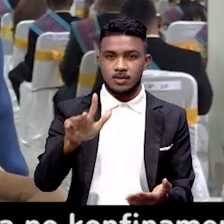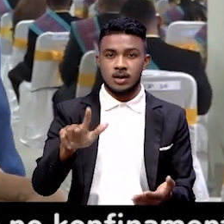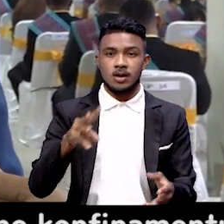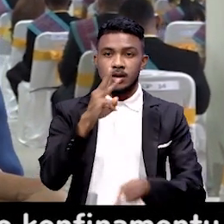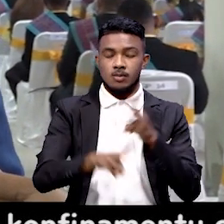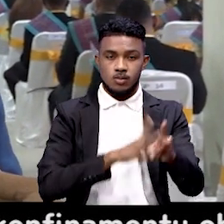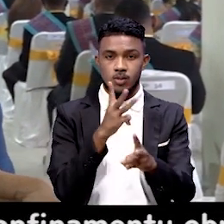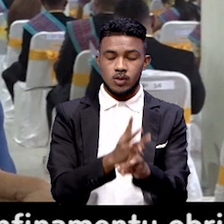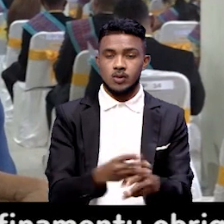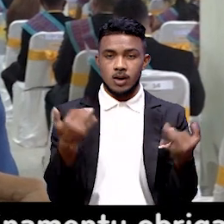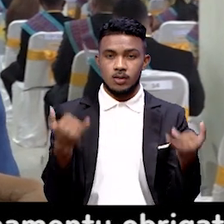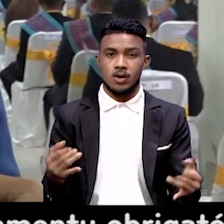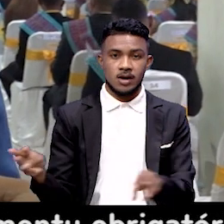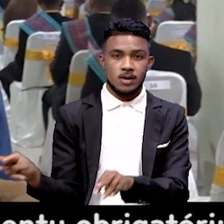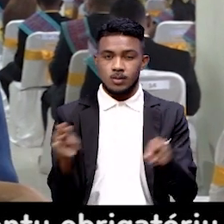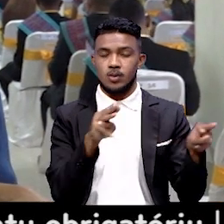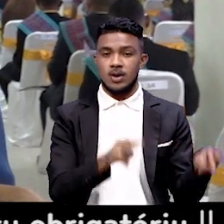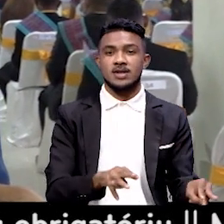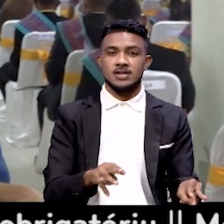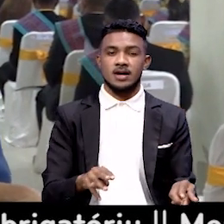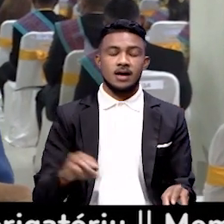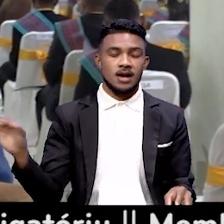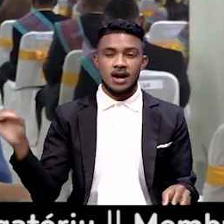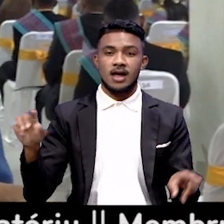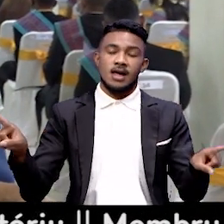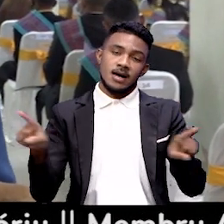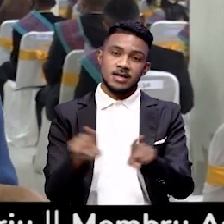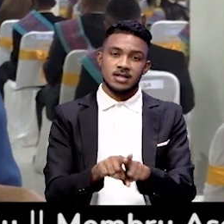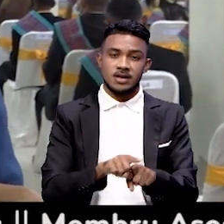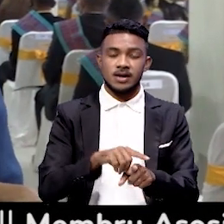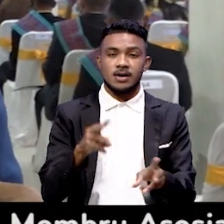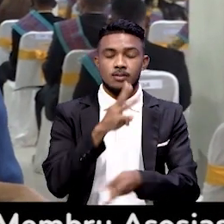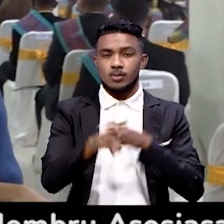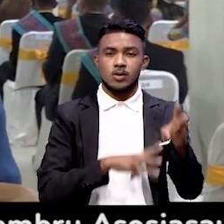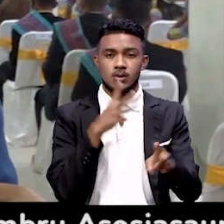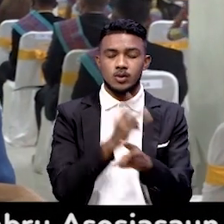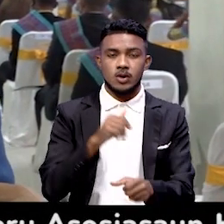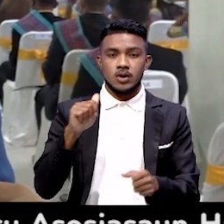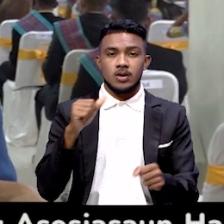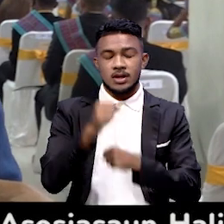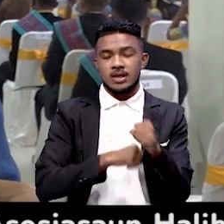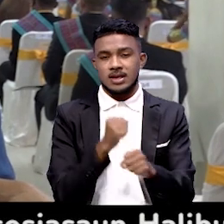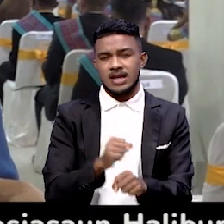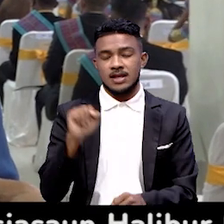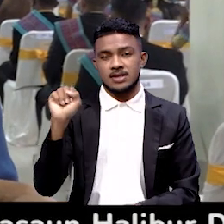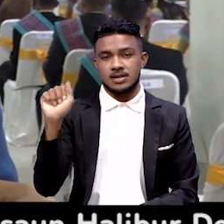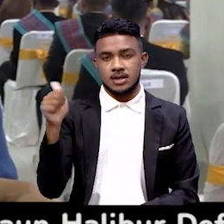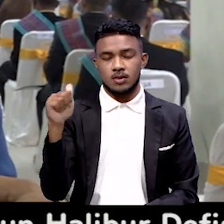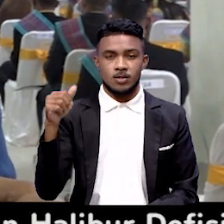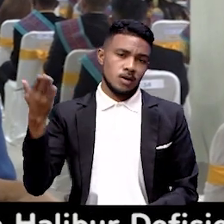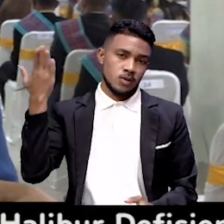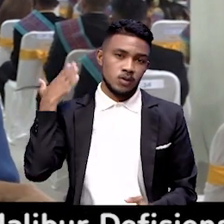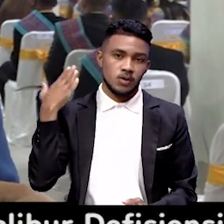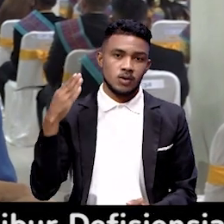agora ne muda tetebes. Mundu ida agora ne lahane sang mundu tinan sanolo bakot. nebe conceito da nebe que tá precisar loque, mas tem que